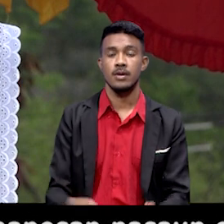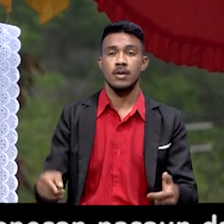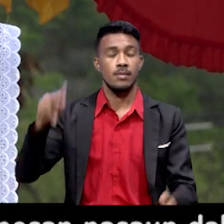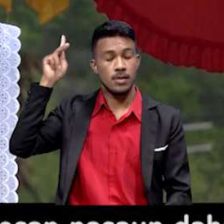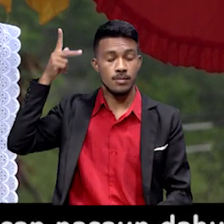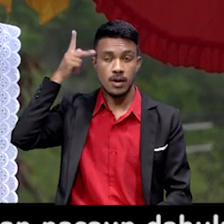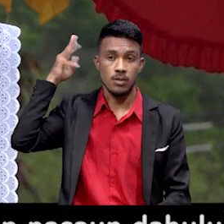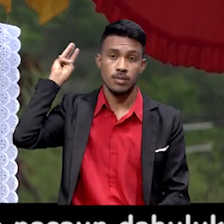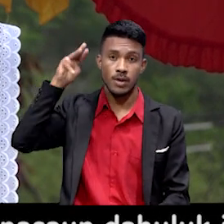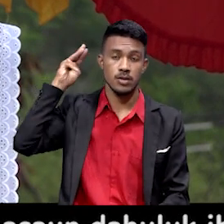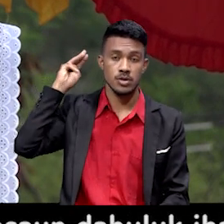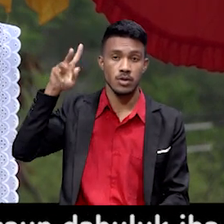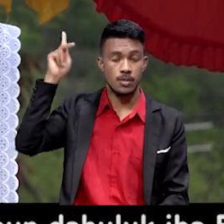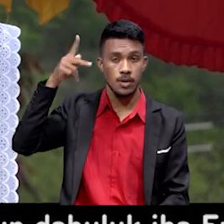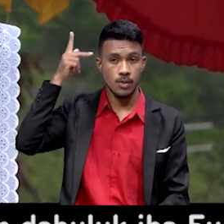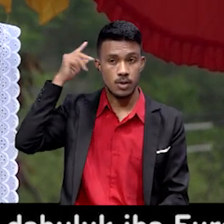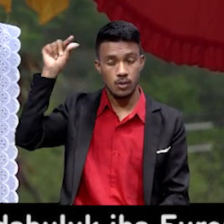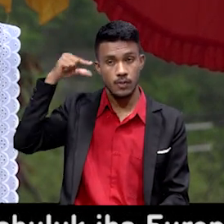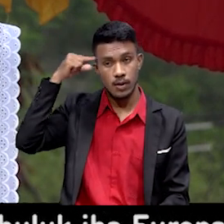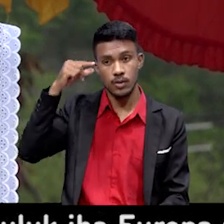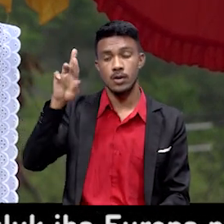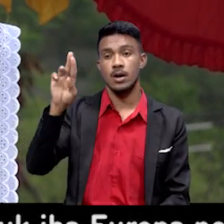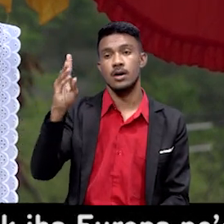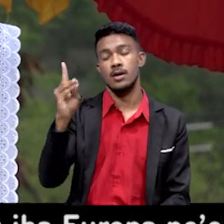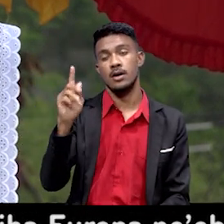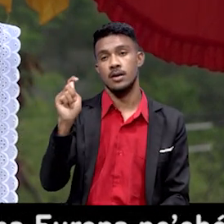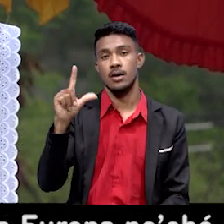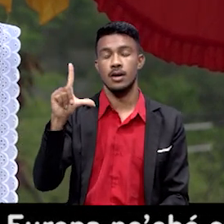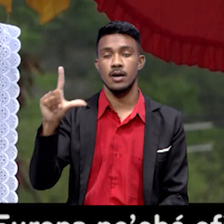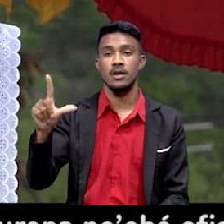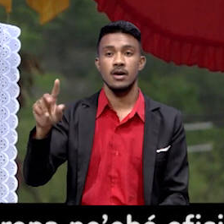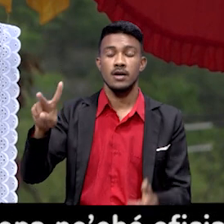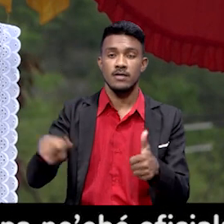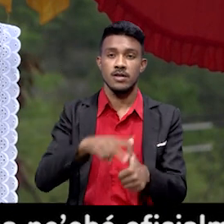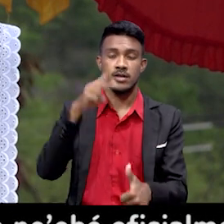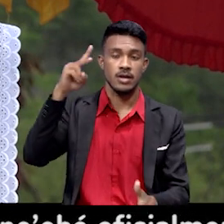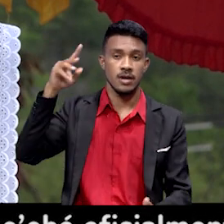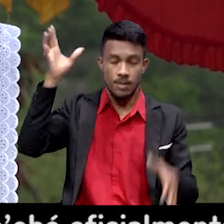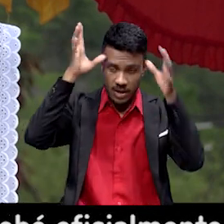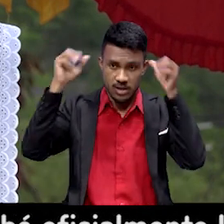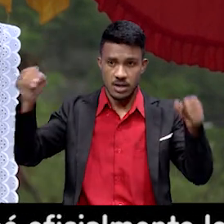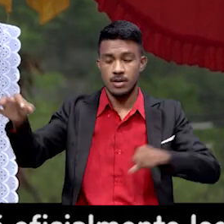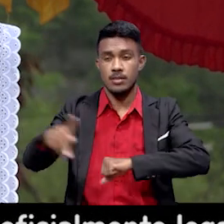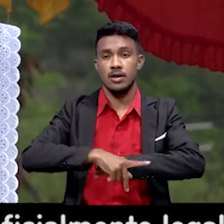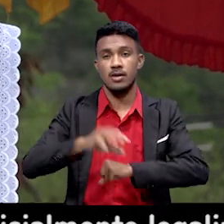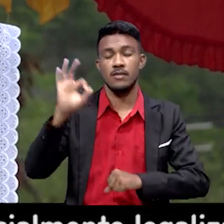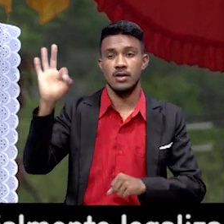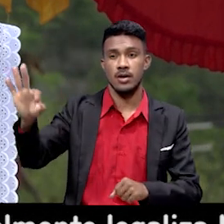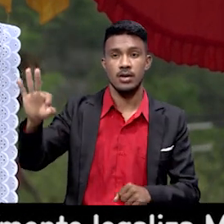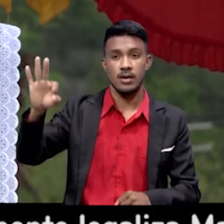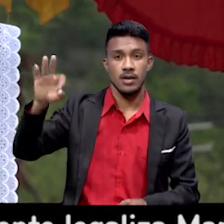Primeiro-ministro, primeiro governo, RDTL, vice-presidente Fretlin, Nicolau Lobato, halo decisão.